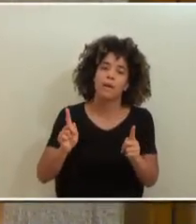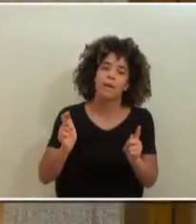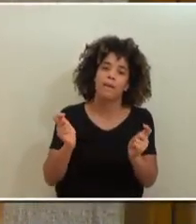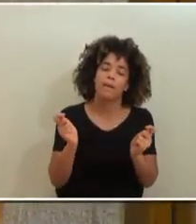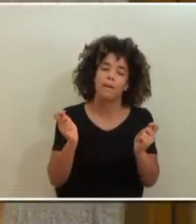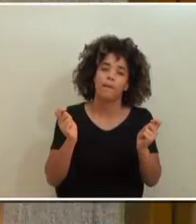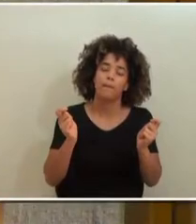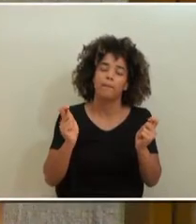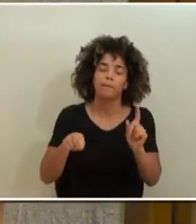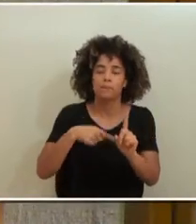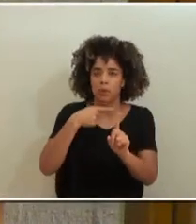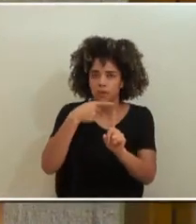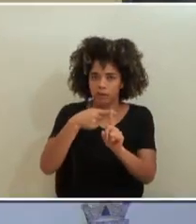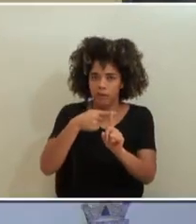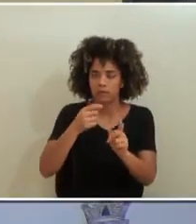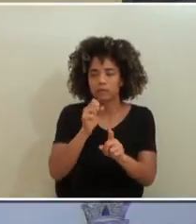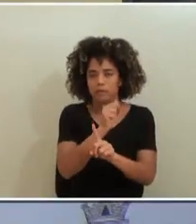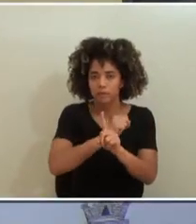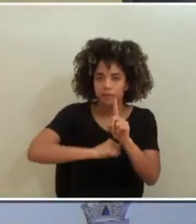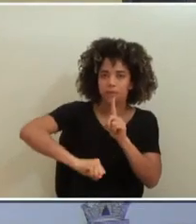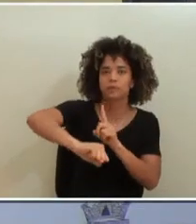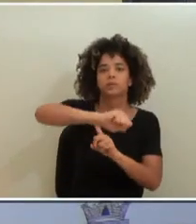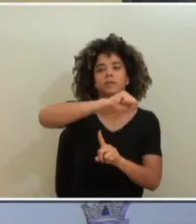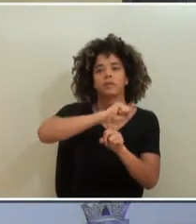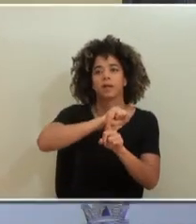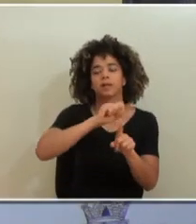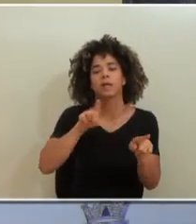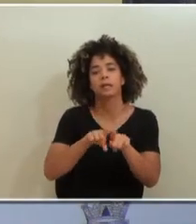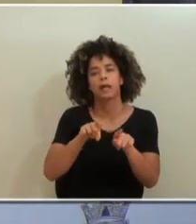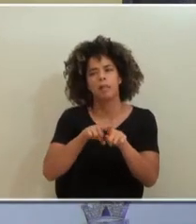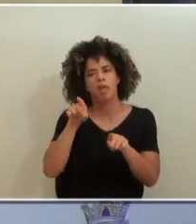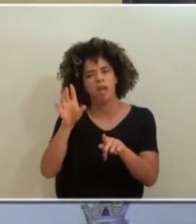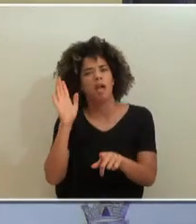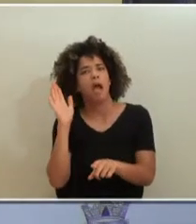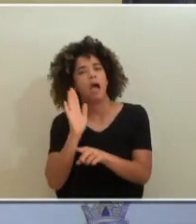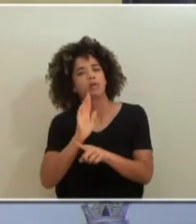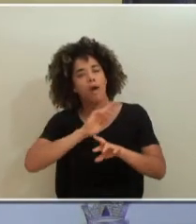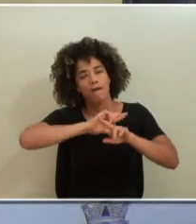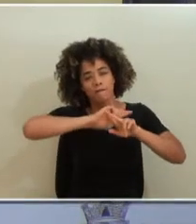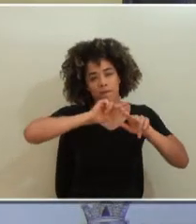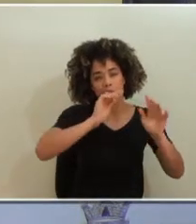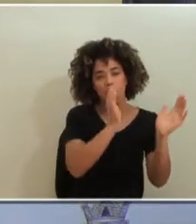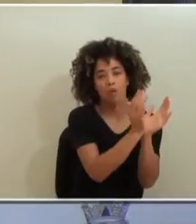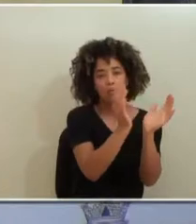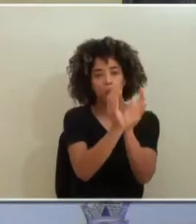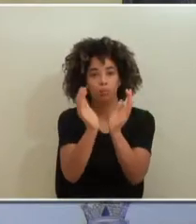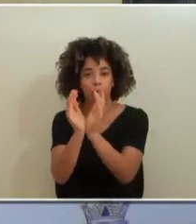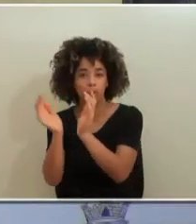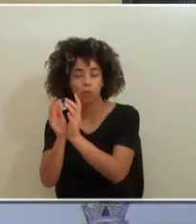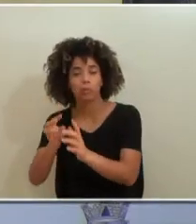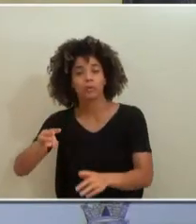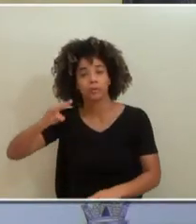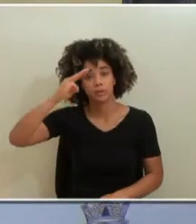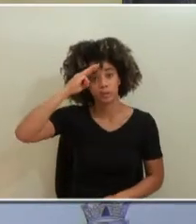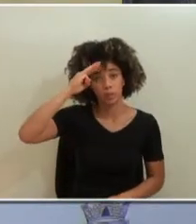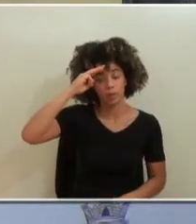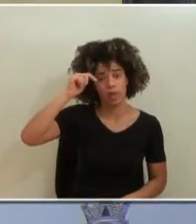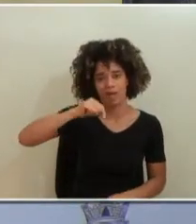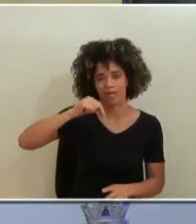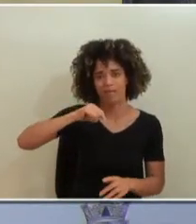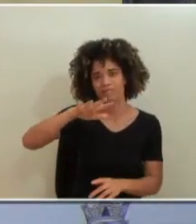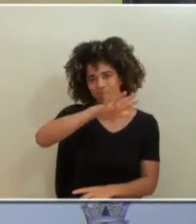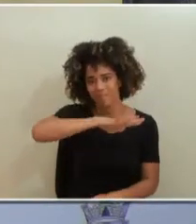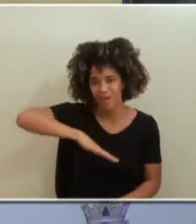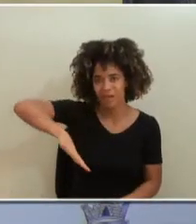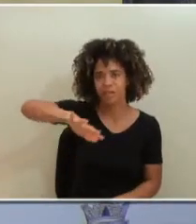na fundação de vários grupos de escoteiros na região. Ao longo dos anos, Francisco recebeu diversos